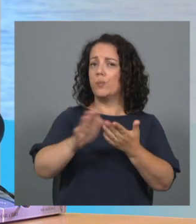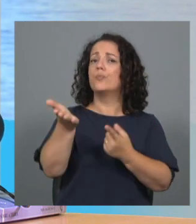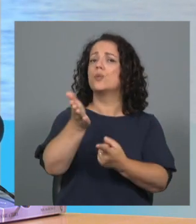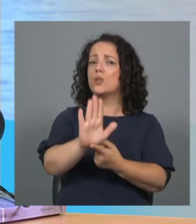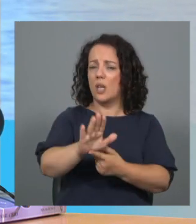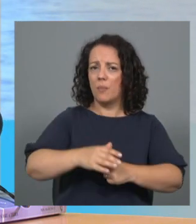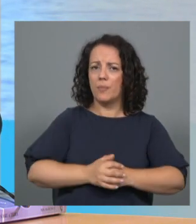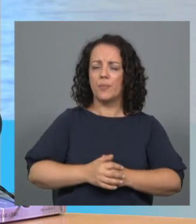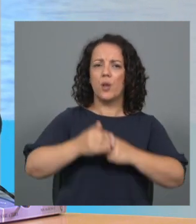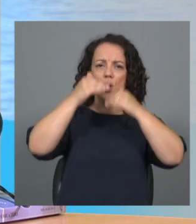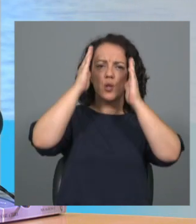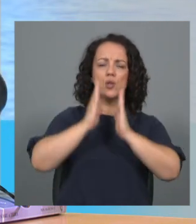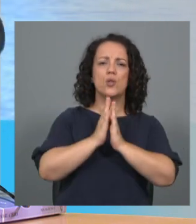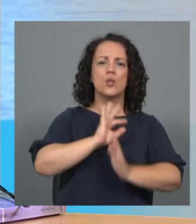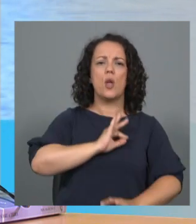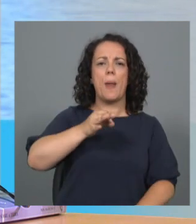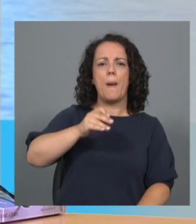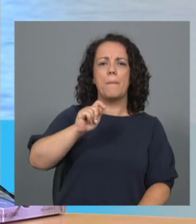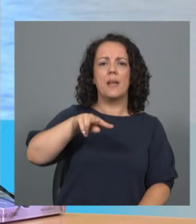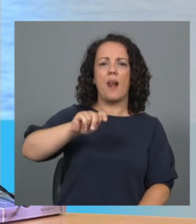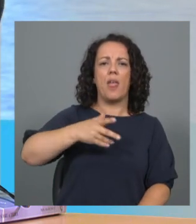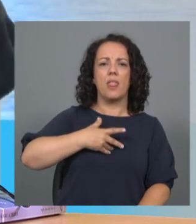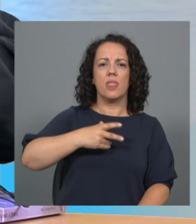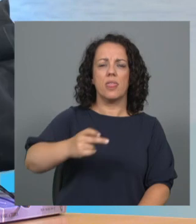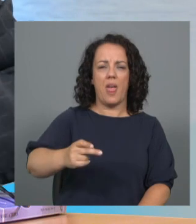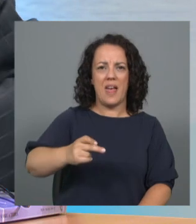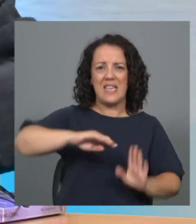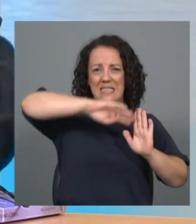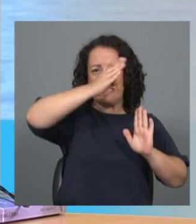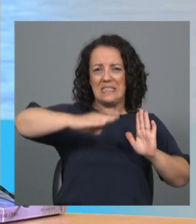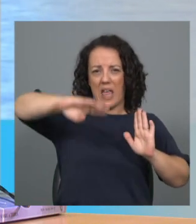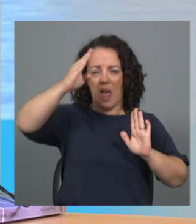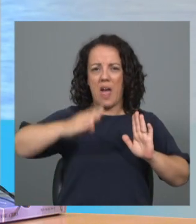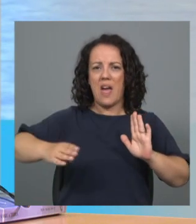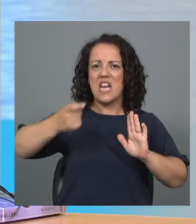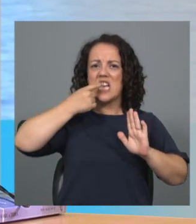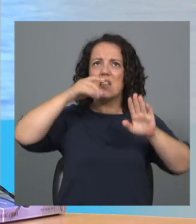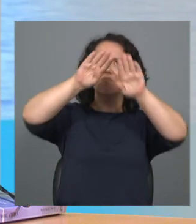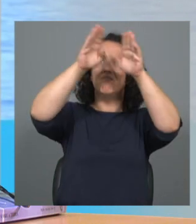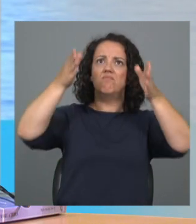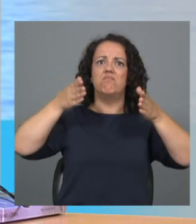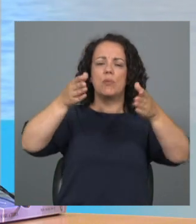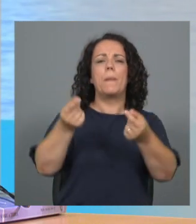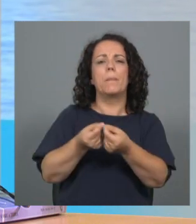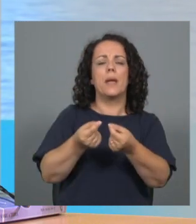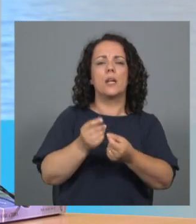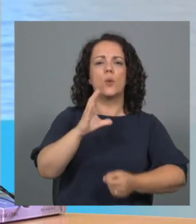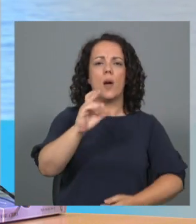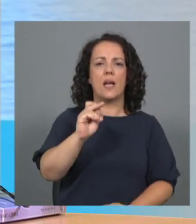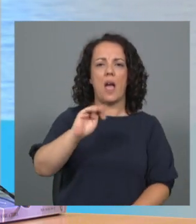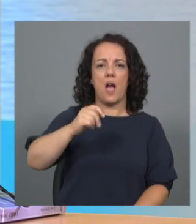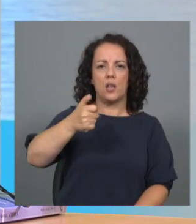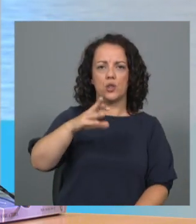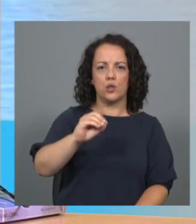Santuário da Senhora da Peneda, lá cravado, no meio da Serra da Peneda, não longe de Castro Laboreiro, que é